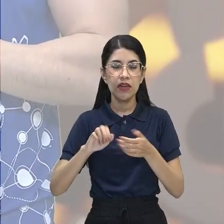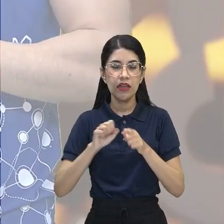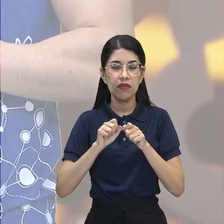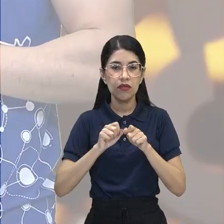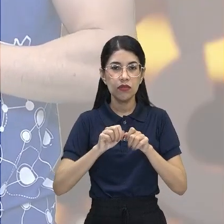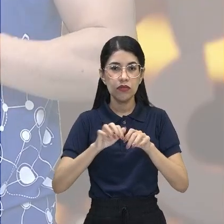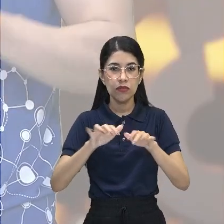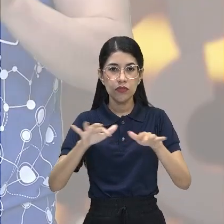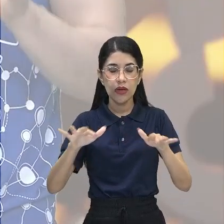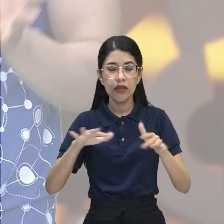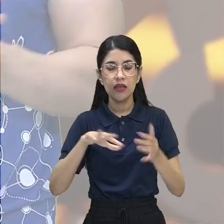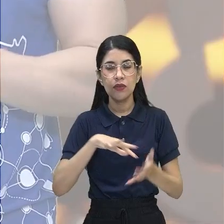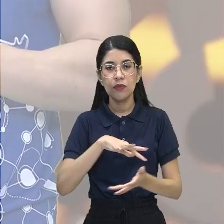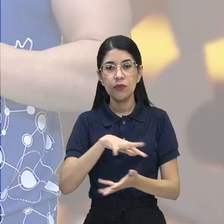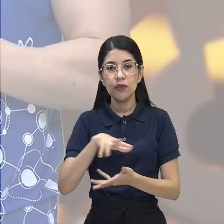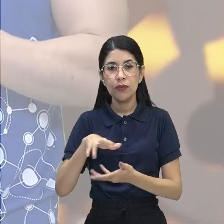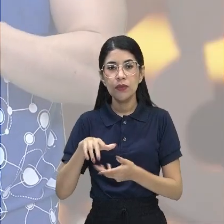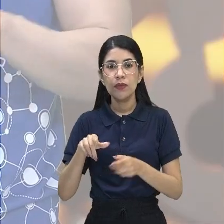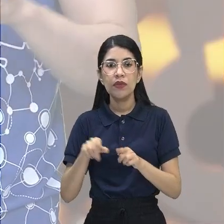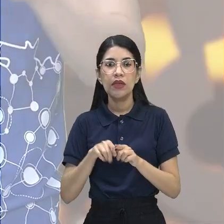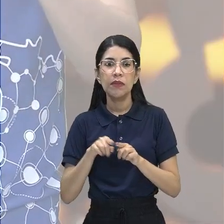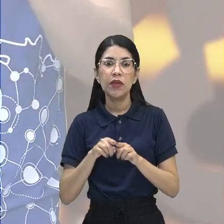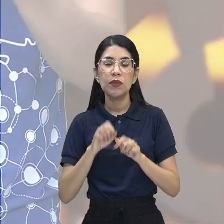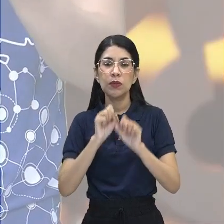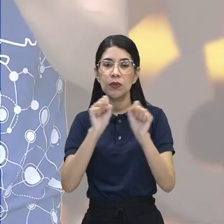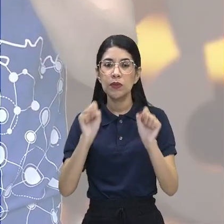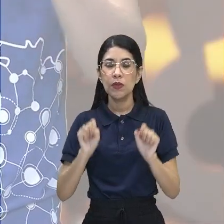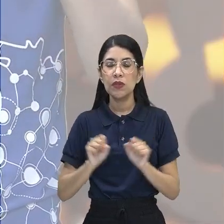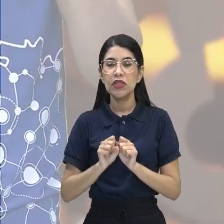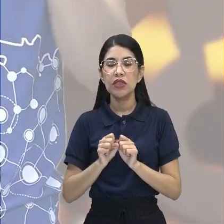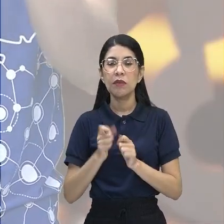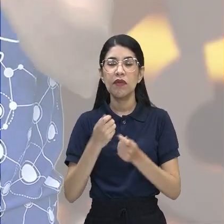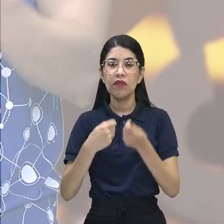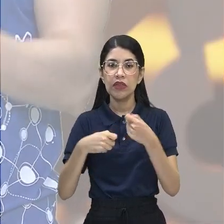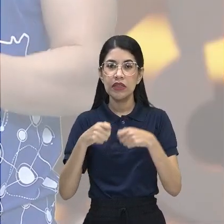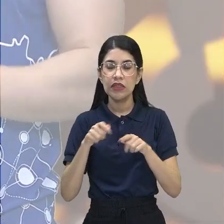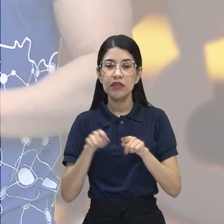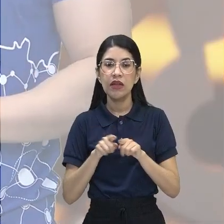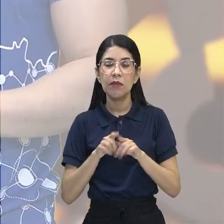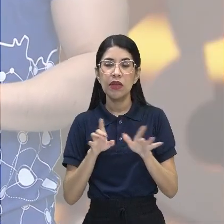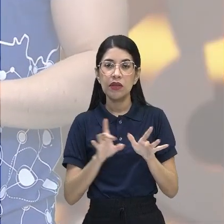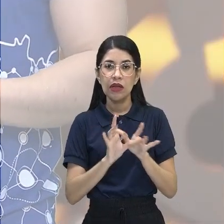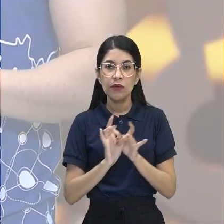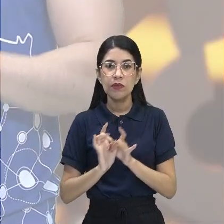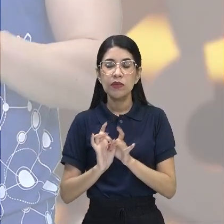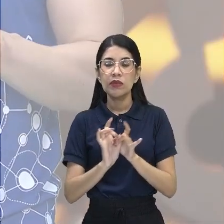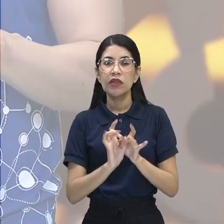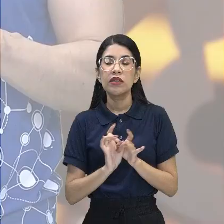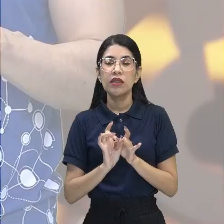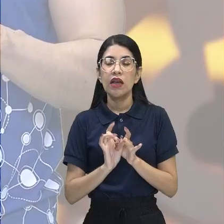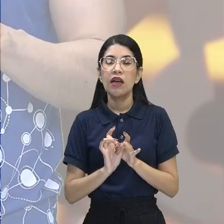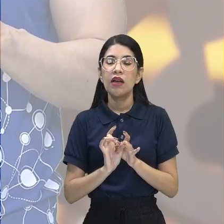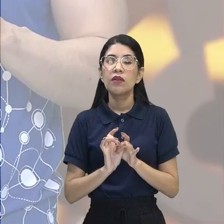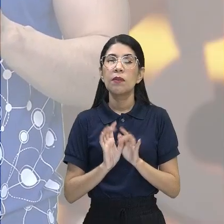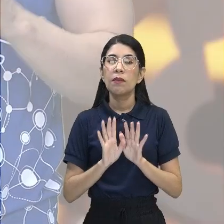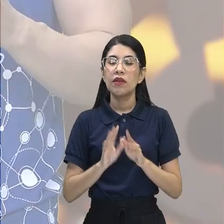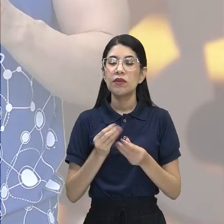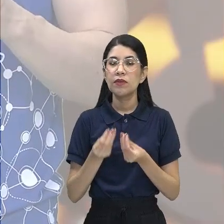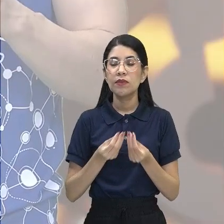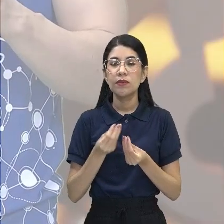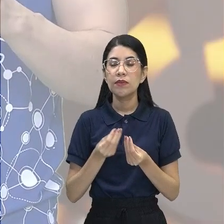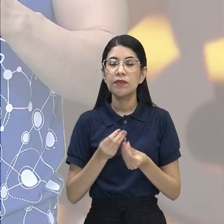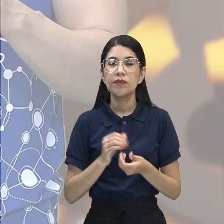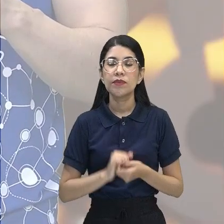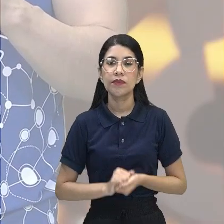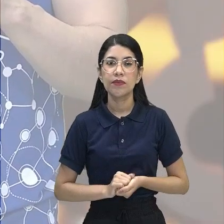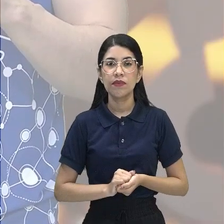do nosso planeta. Temos também o sistema financeiro conectado, que estão ali ligados. E isso, obviamente, né, traz